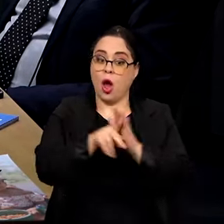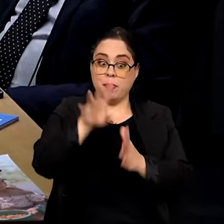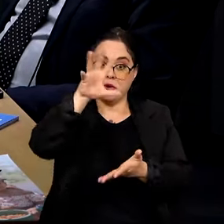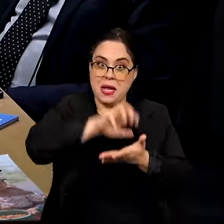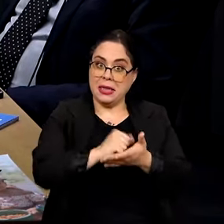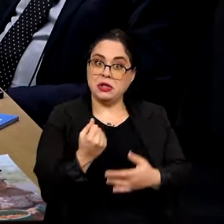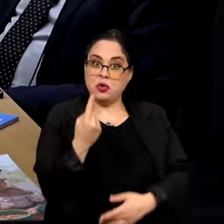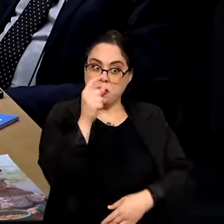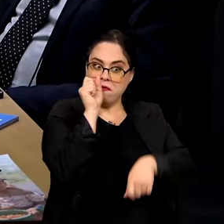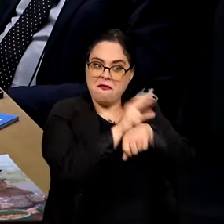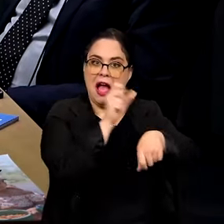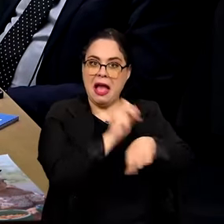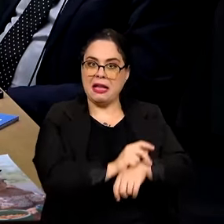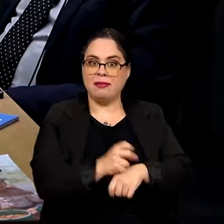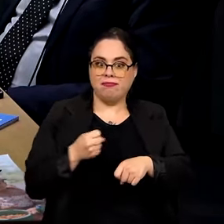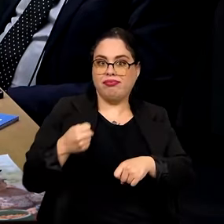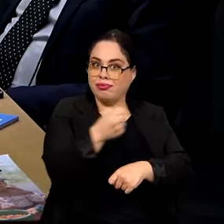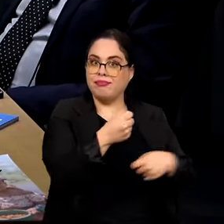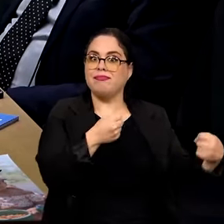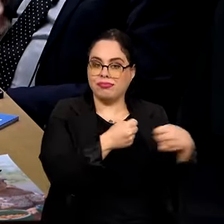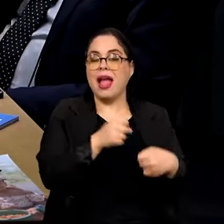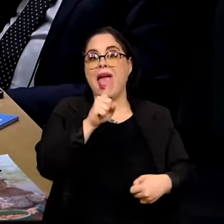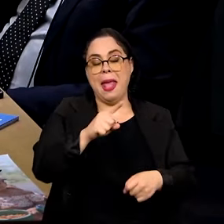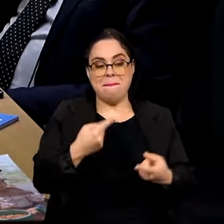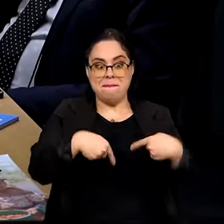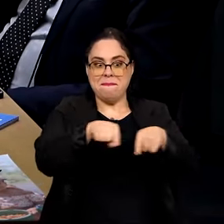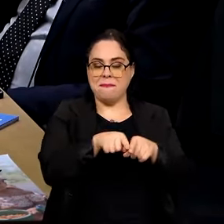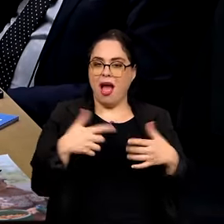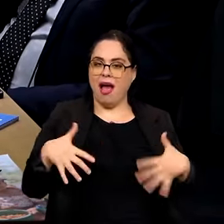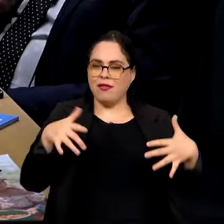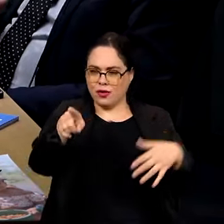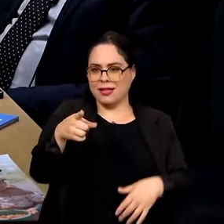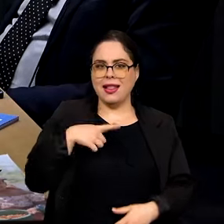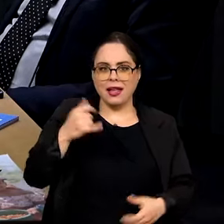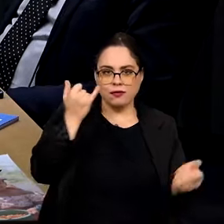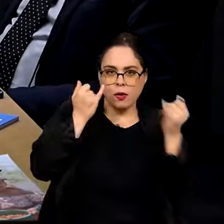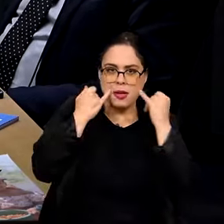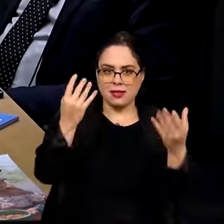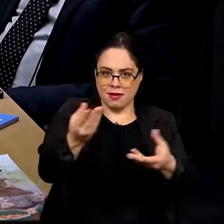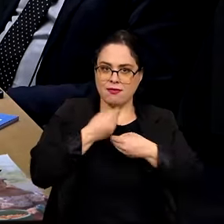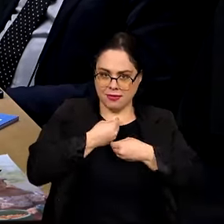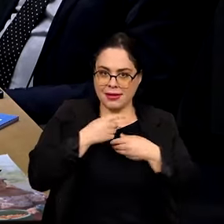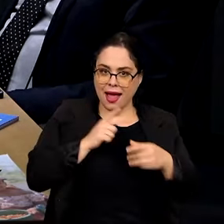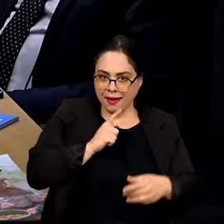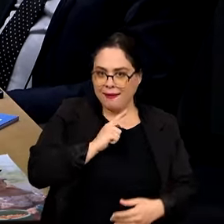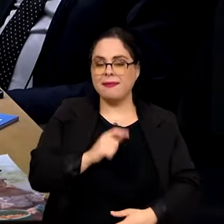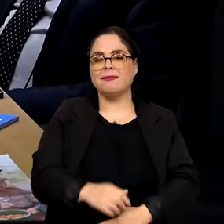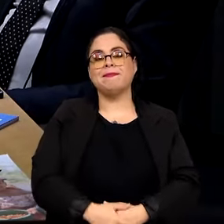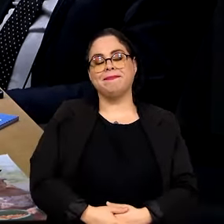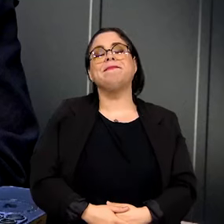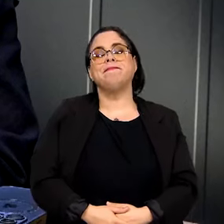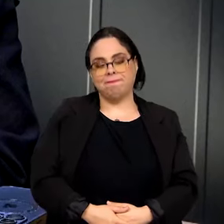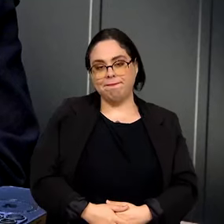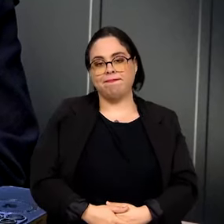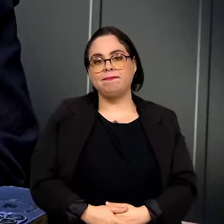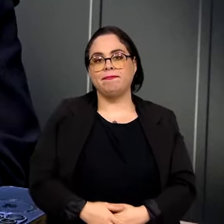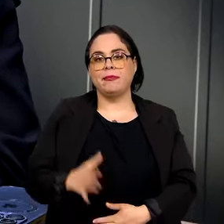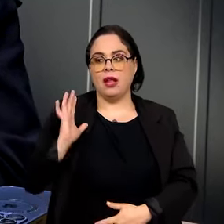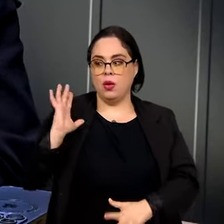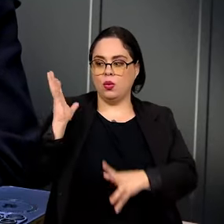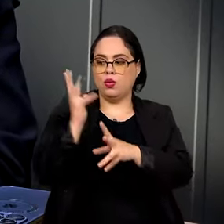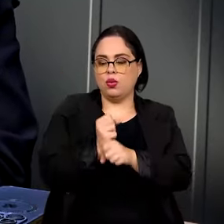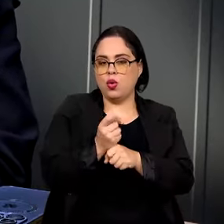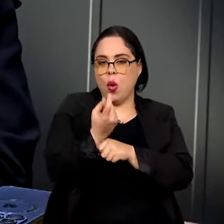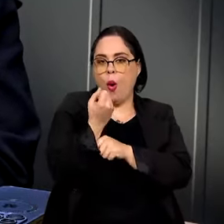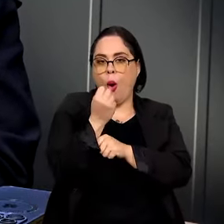pessoas do cadastro único né Eu acho que essa é uma das grandes parcerias que a gente faz senhor tem esses dados para atualizar pra gente veja nos